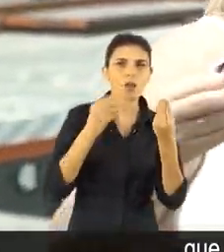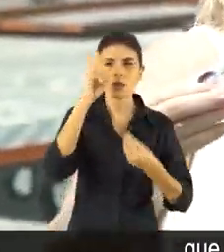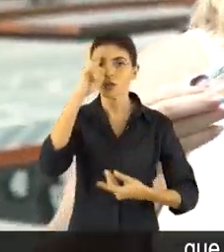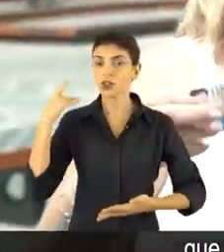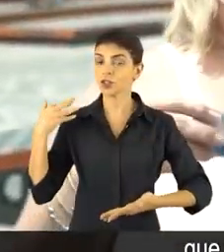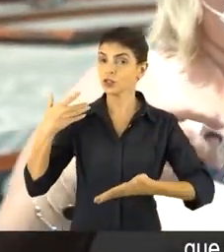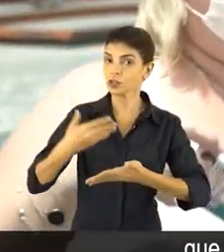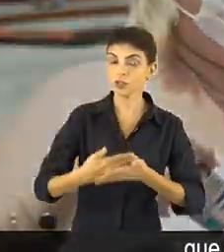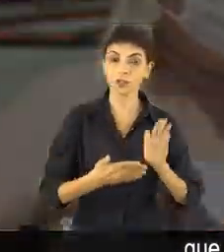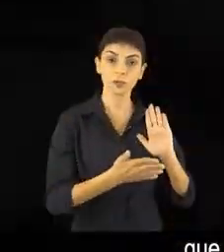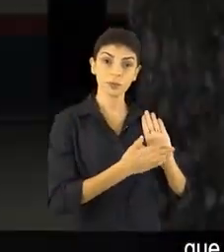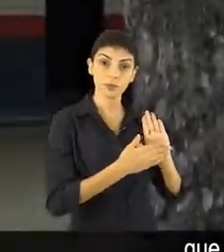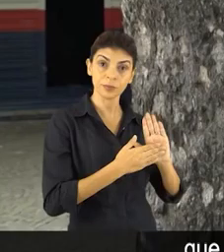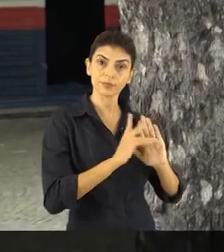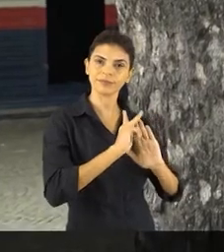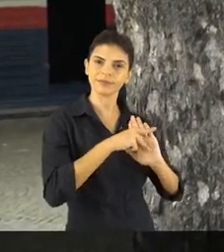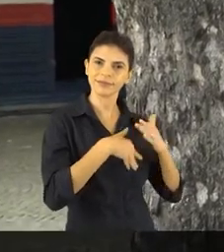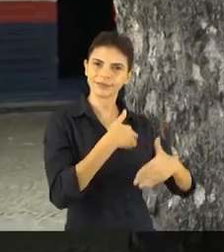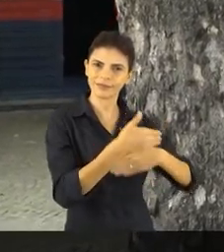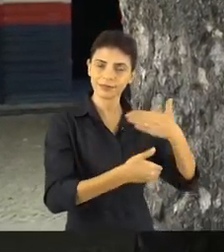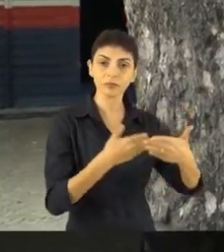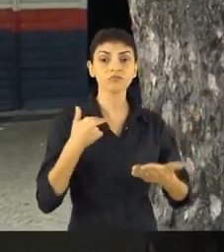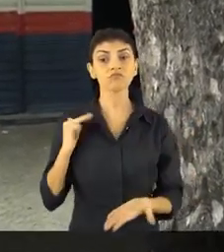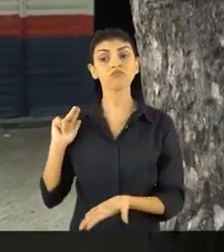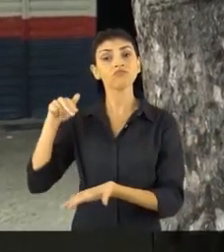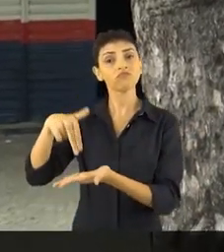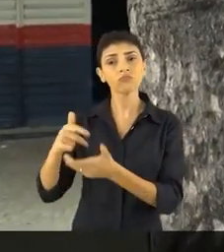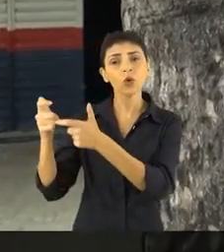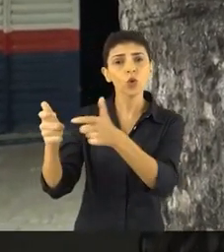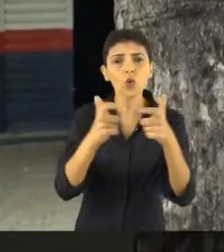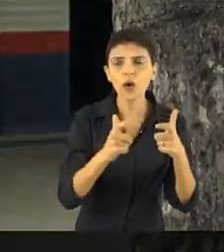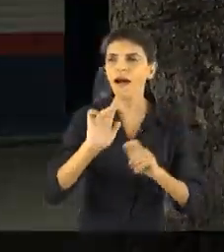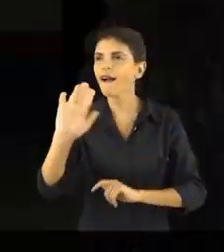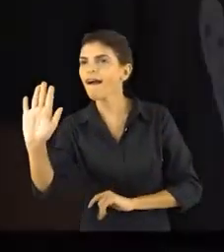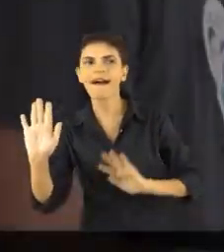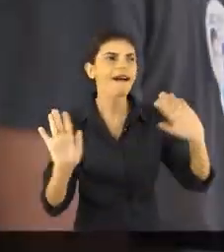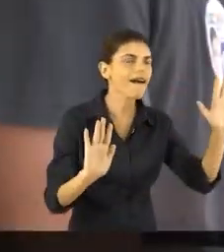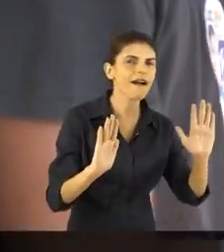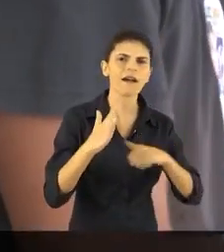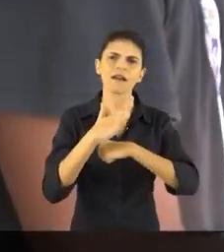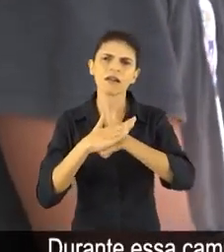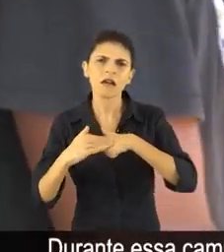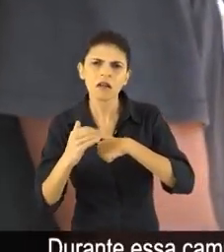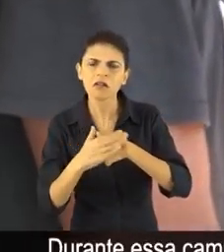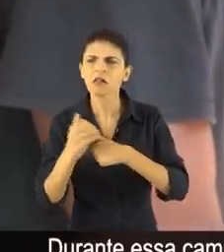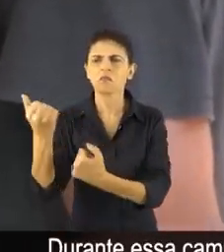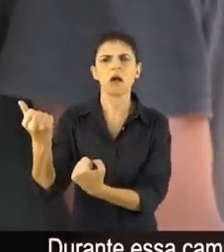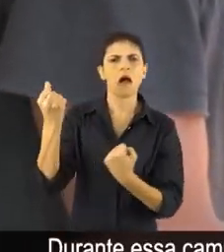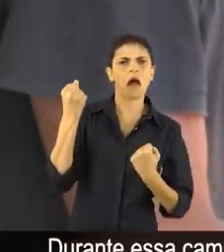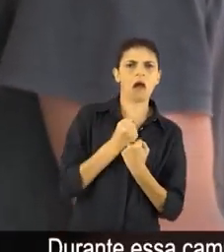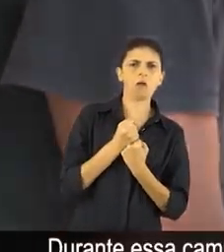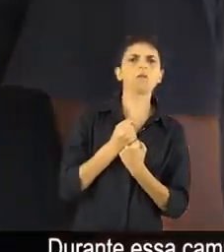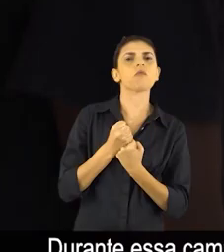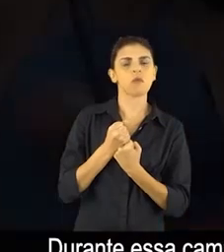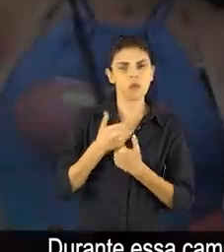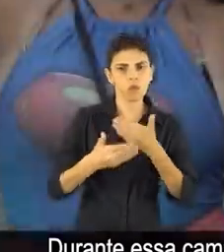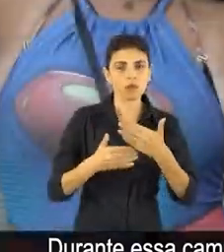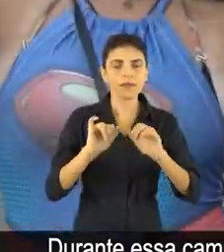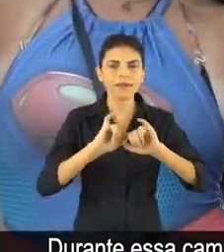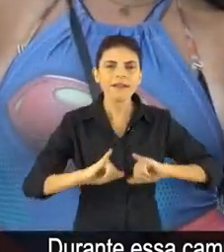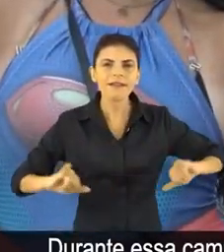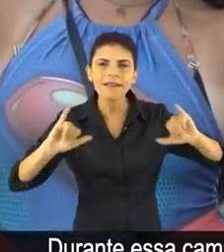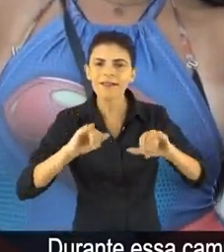história e o nosso projeto. Por onde passei, só recebi carinho, apoio e incentivo. Durante essa campanha, tive a